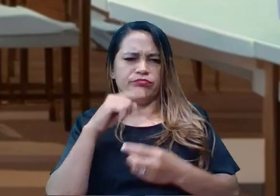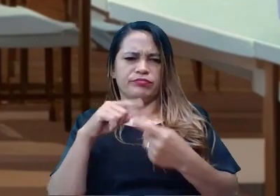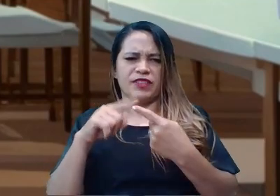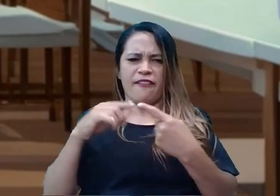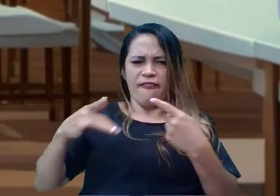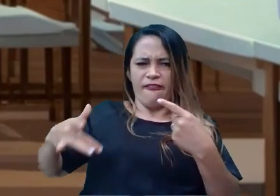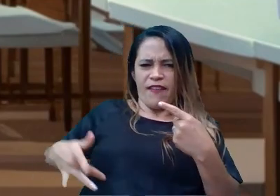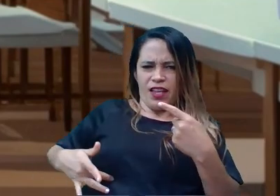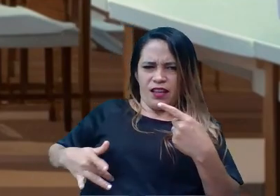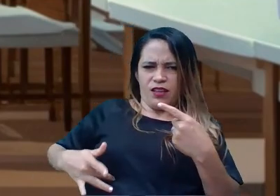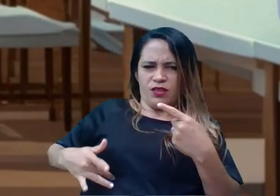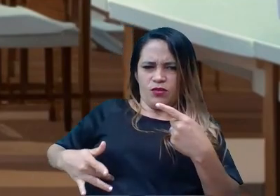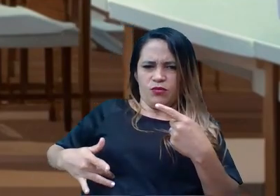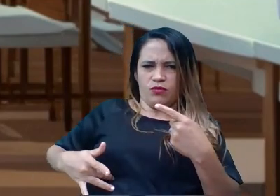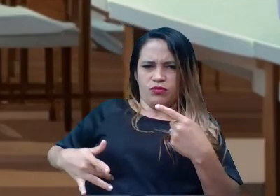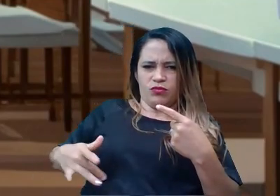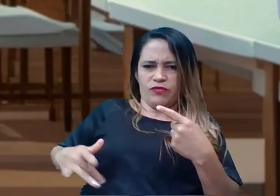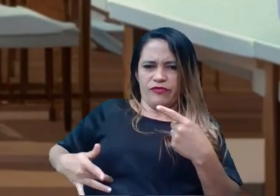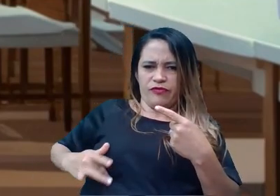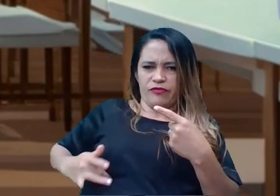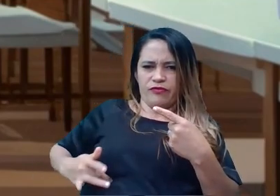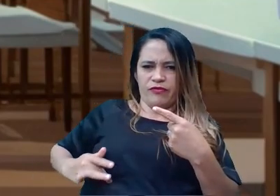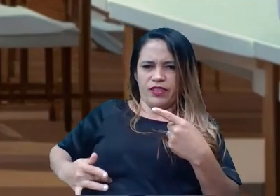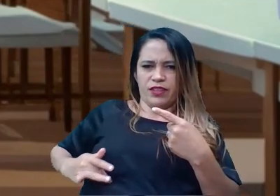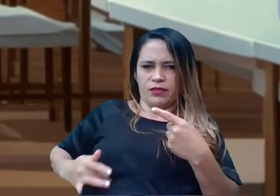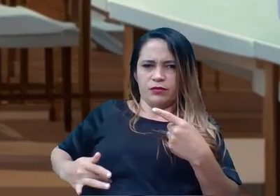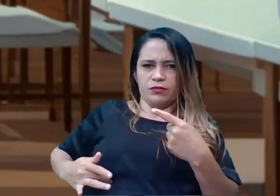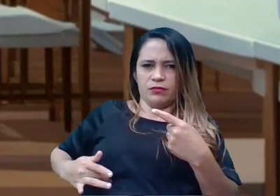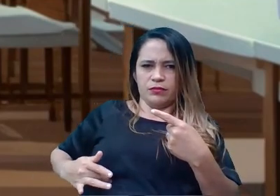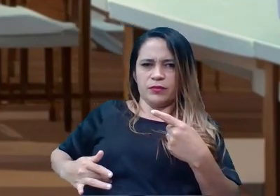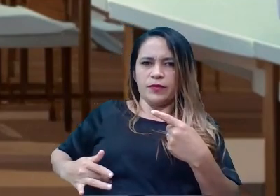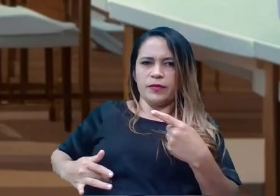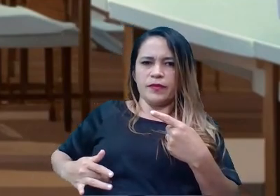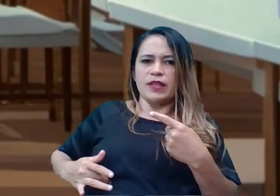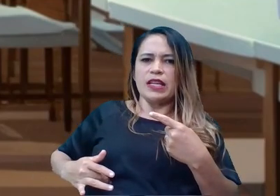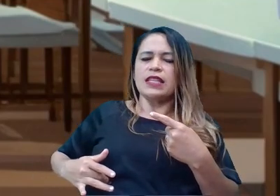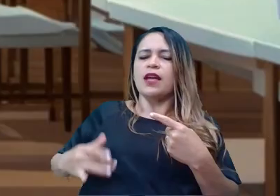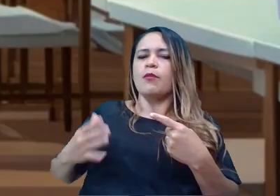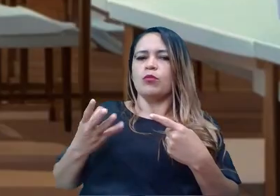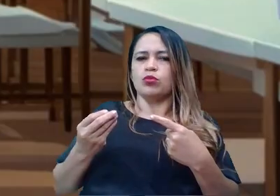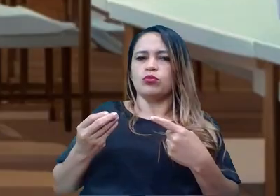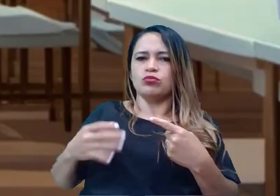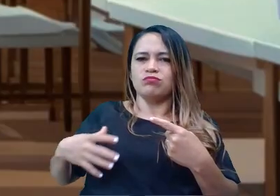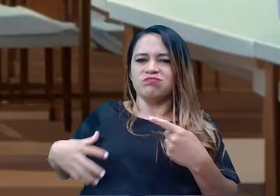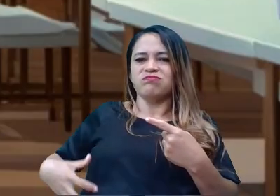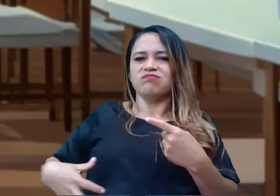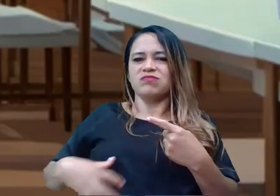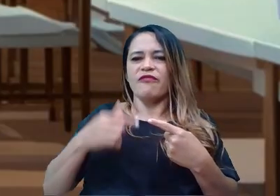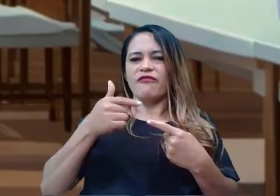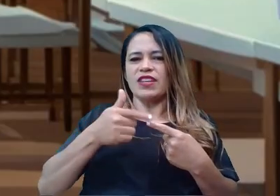Fígado é um órgão que a gente tem aqui no nosso abdômen e que ocupa grande parte do nosso abdômen.